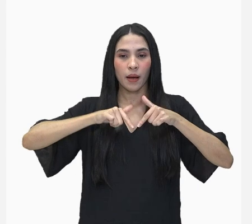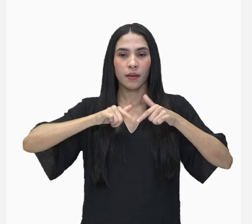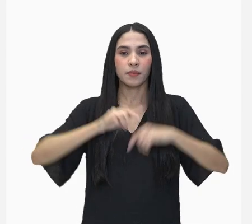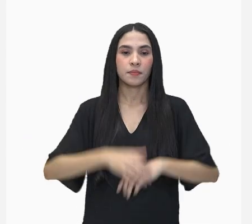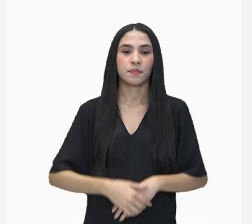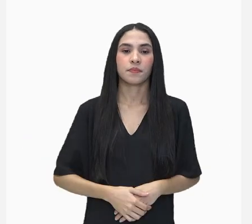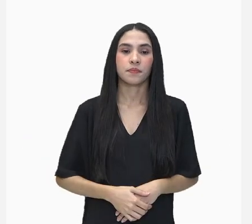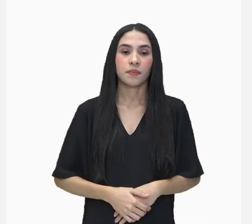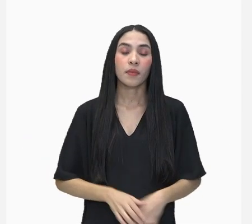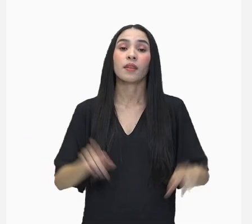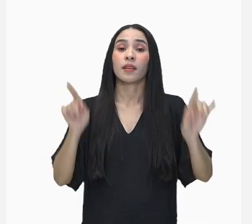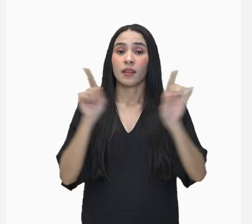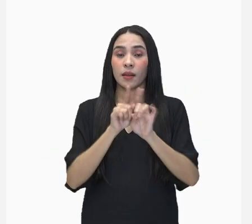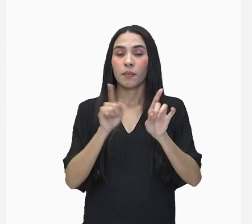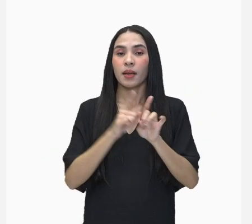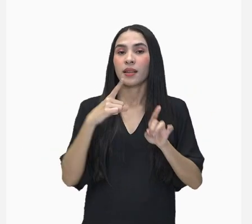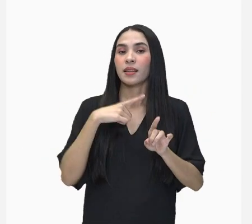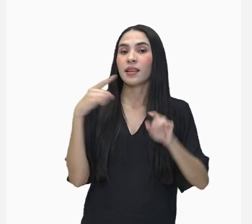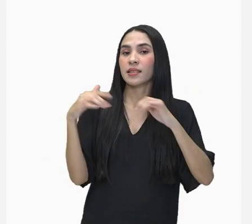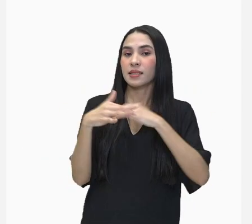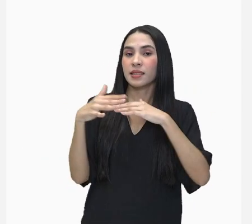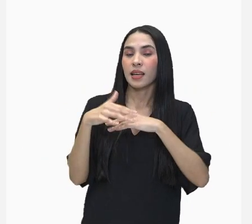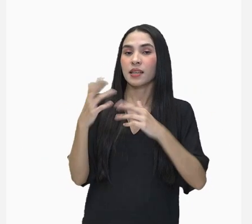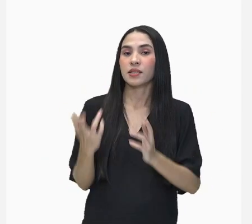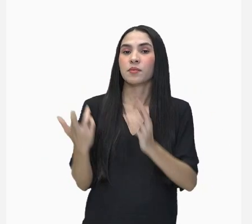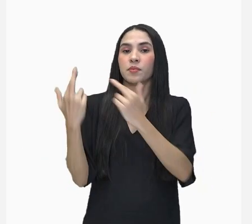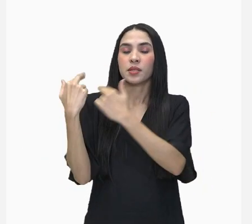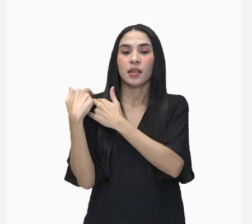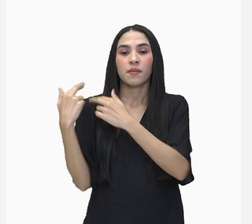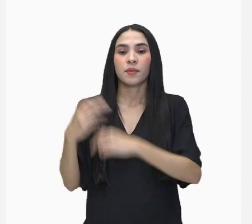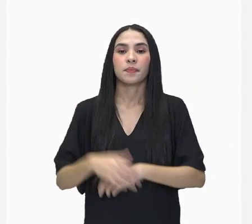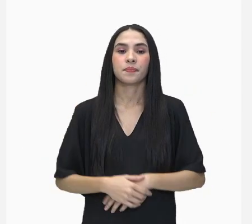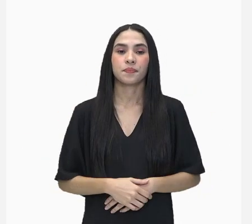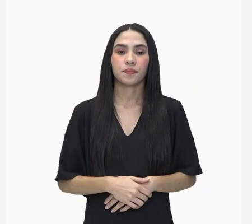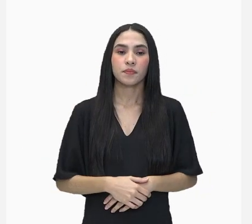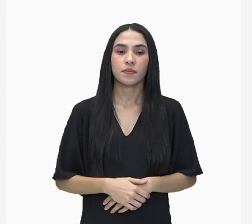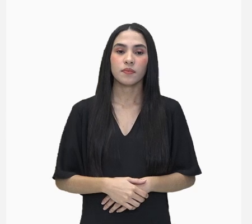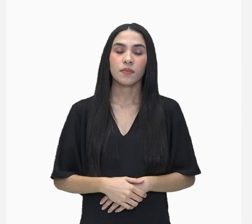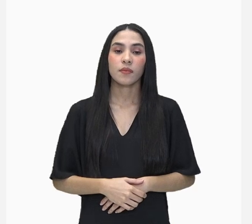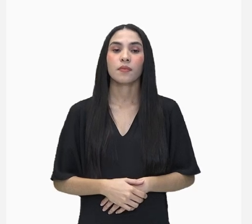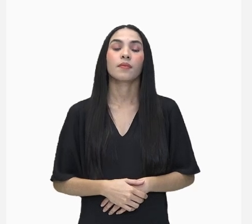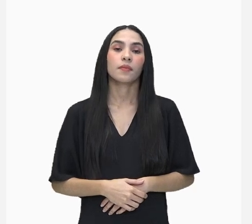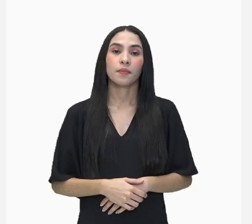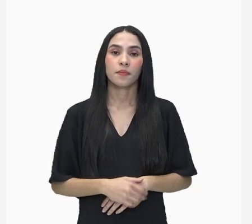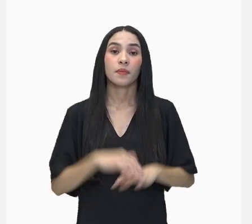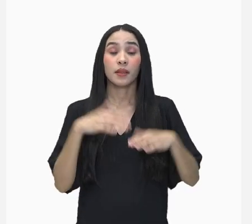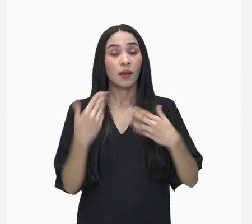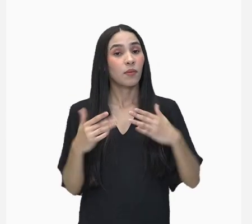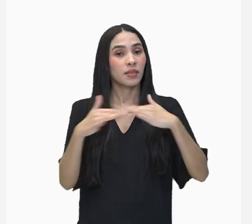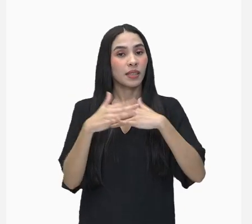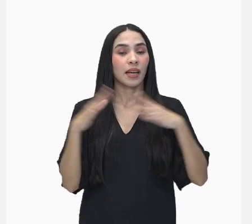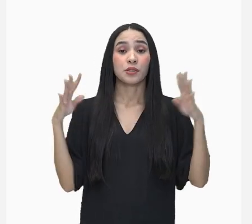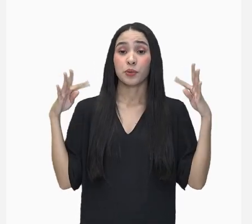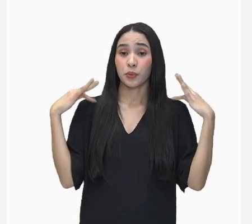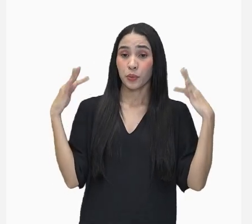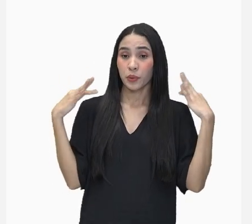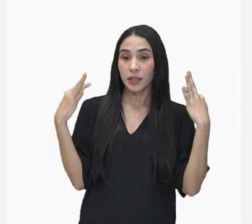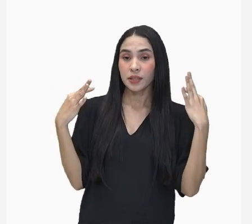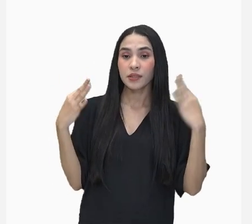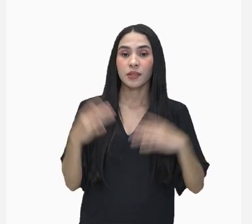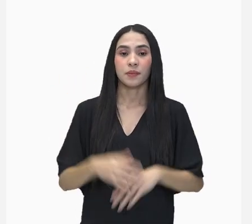religiosa. Temos também cidades que têm função de ser cidades turísticas ou de